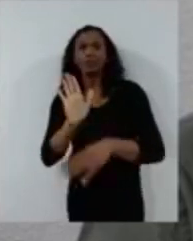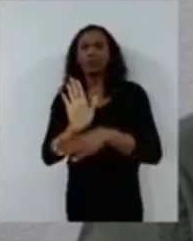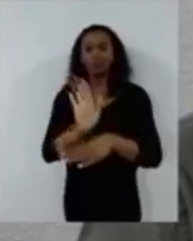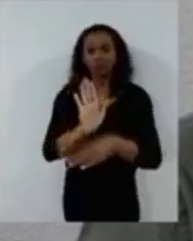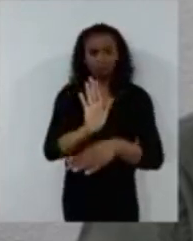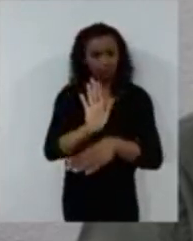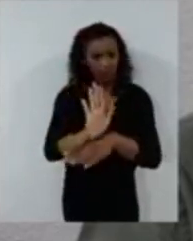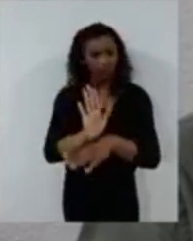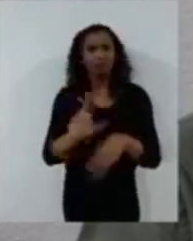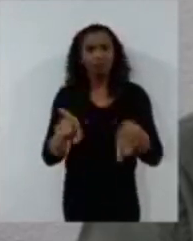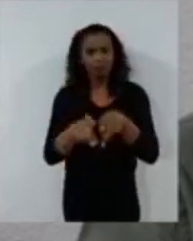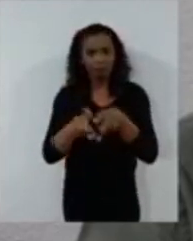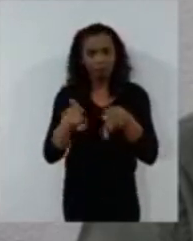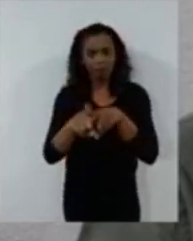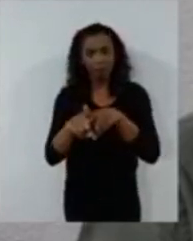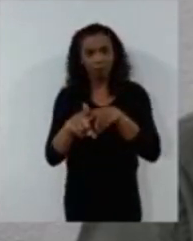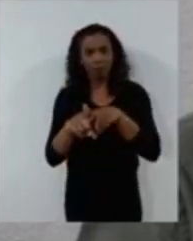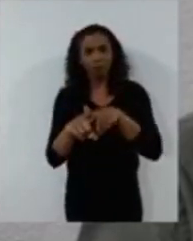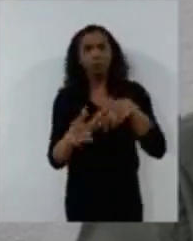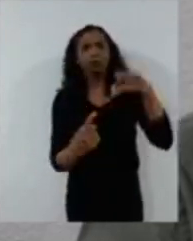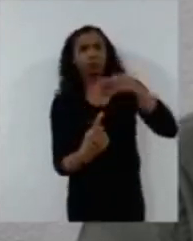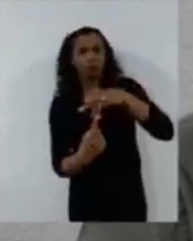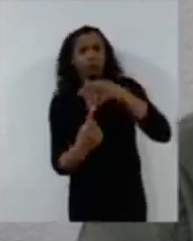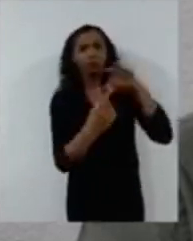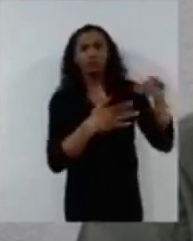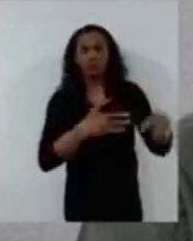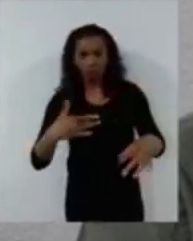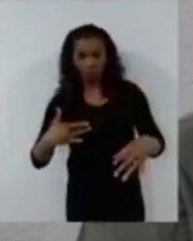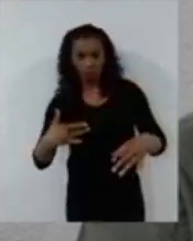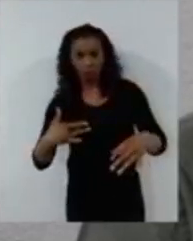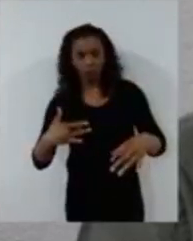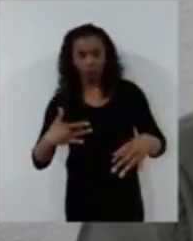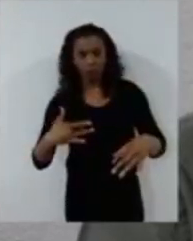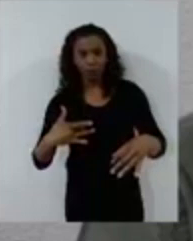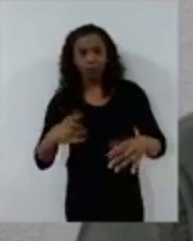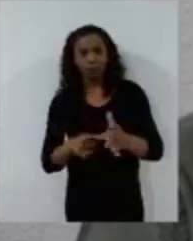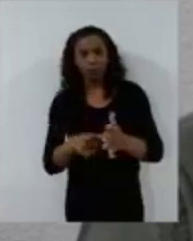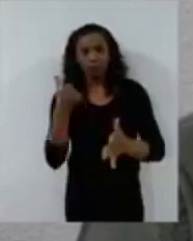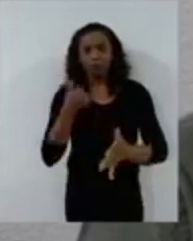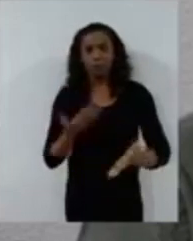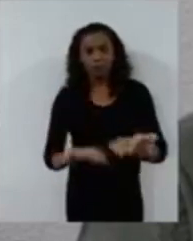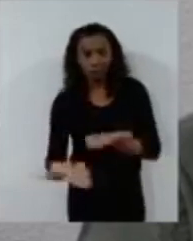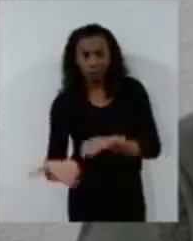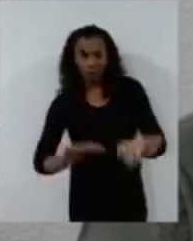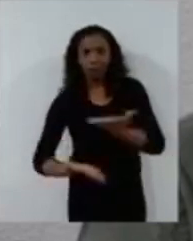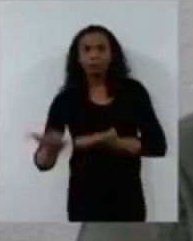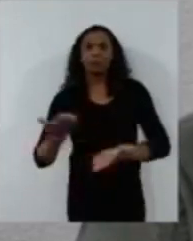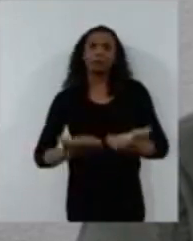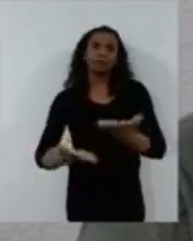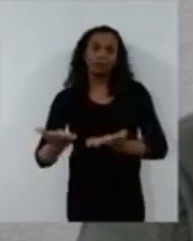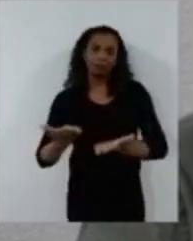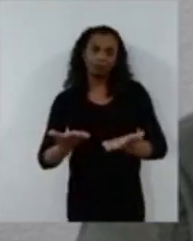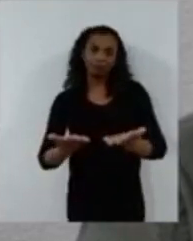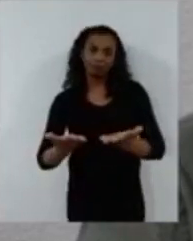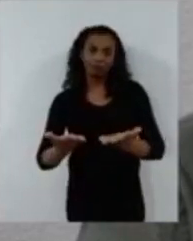os PSFs no primeiro atendimento, na primeira triagem, diante